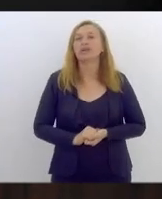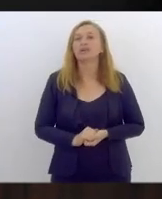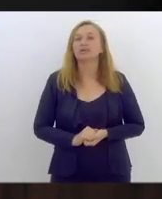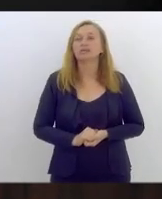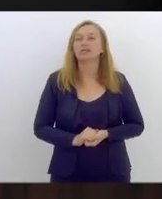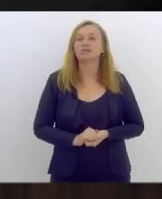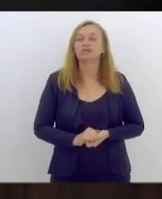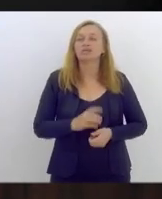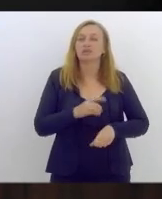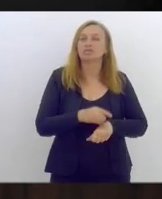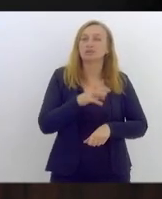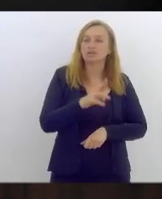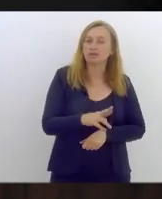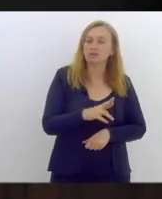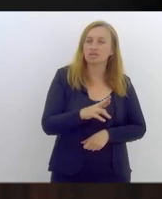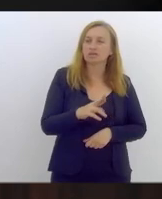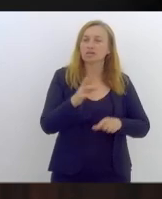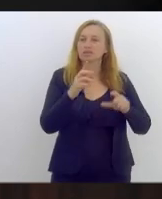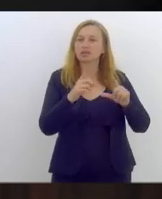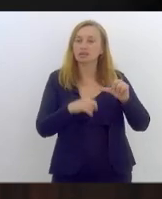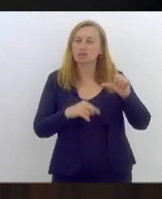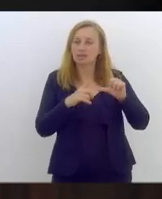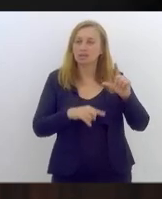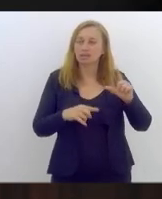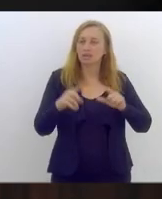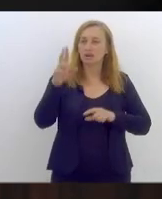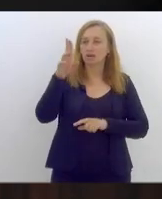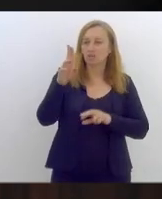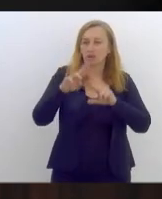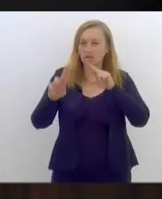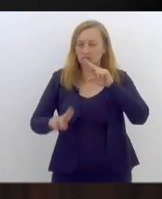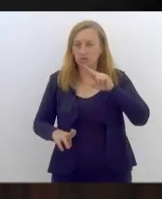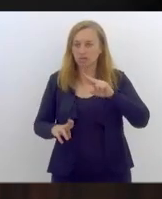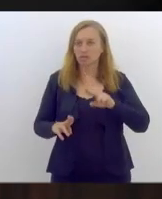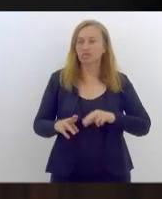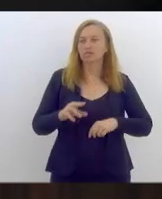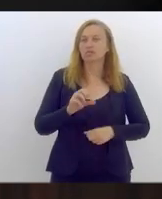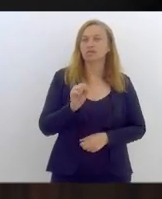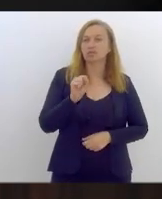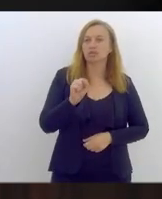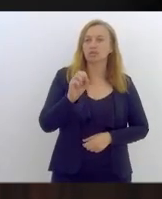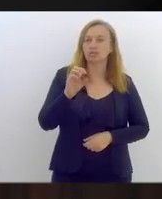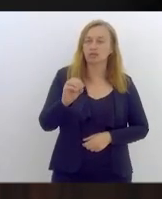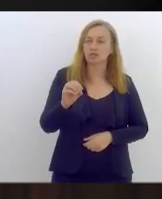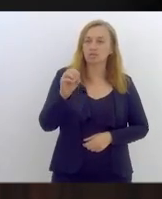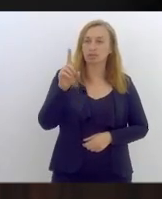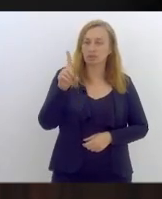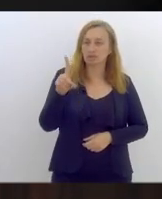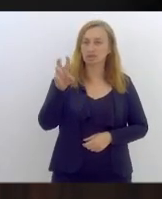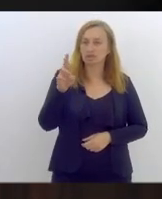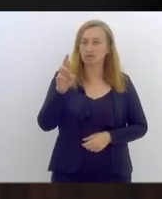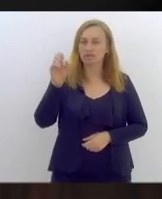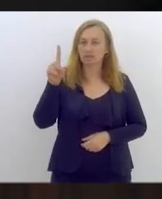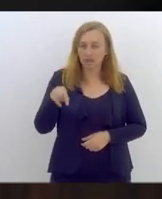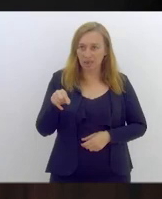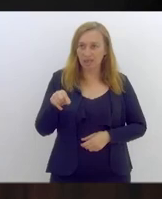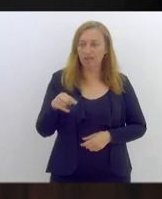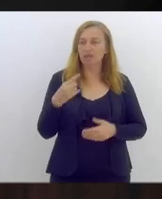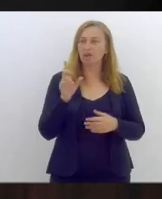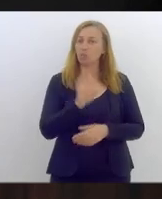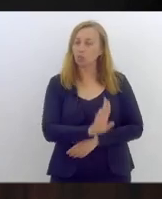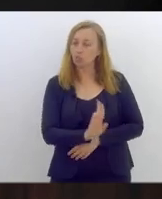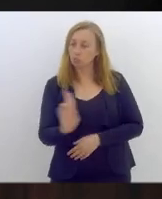e doutorado em Letras pela UFRJ. Sodré é um nome incontornável nos estudos